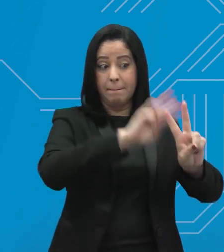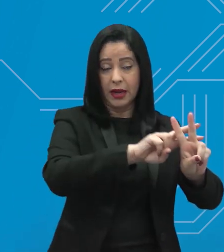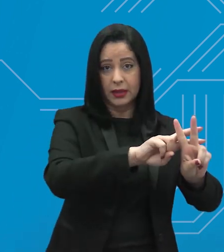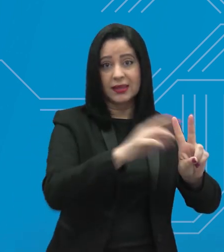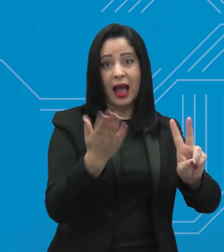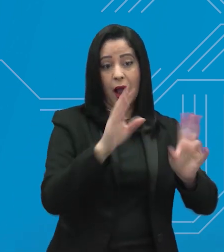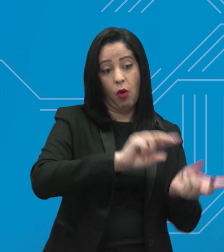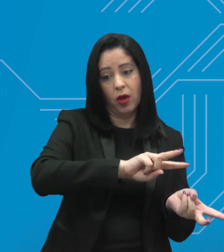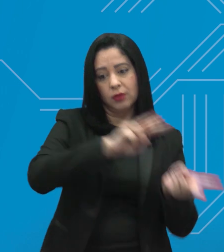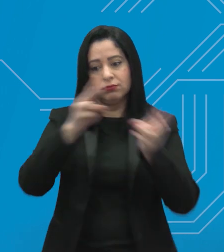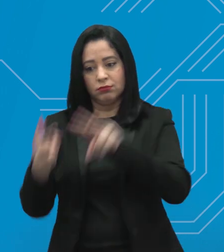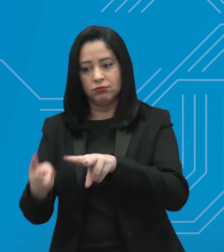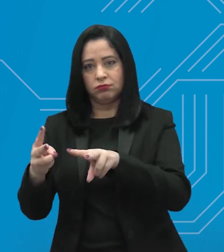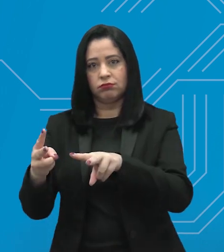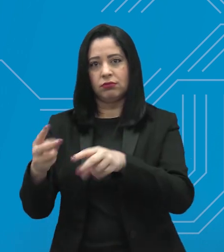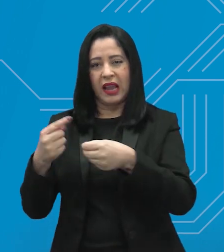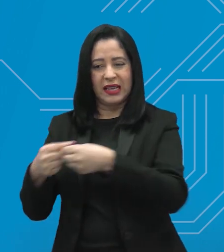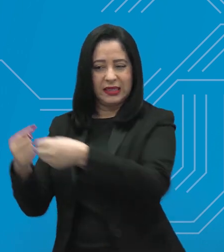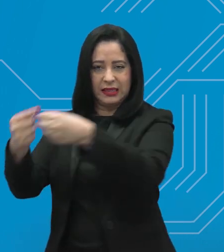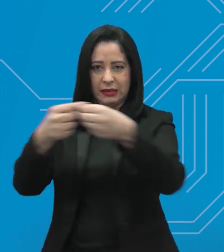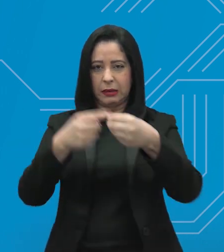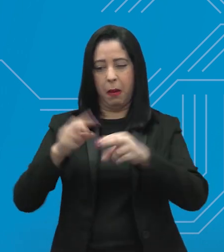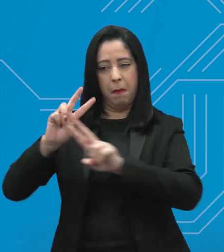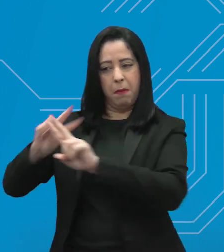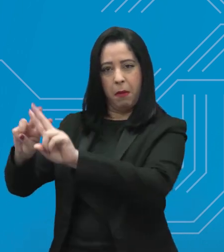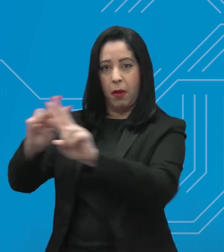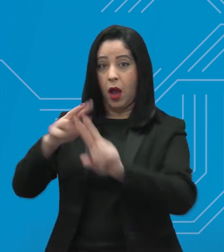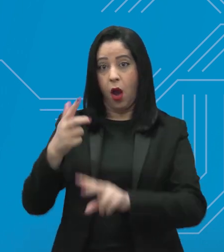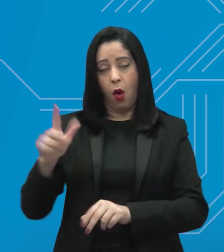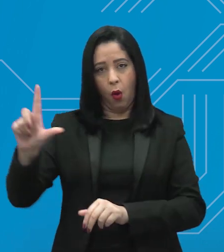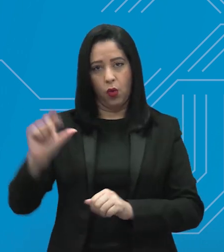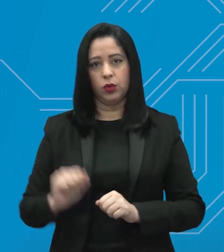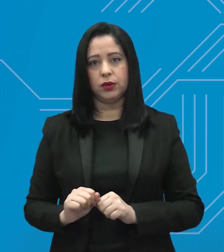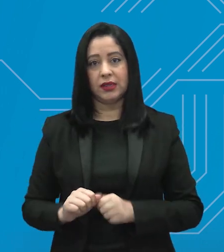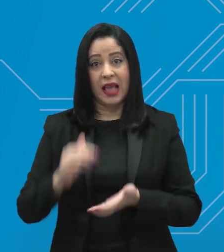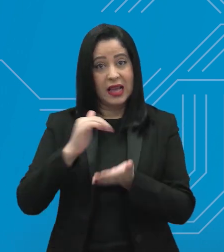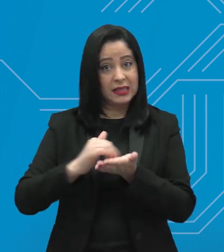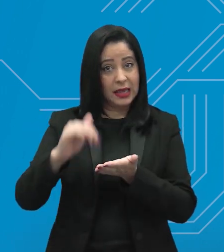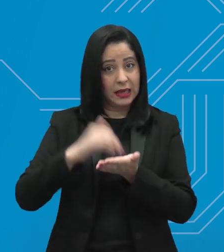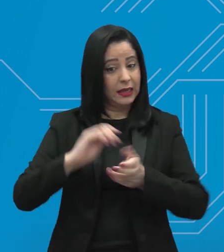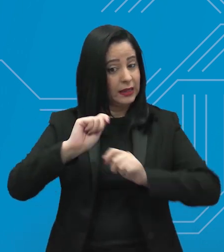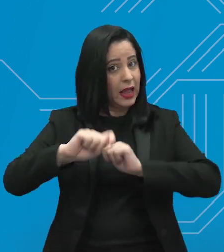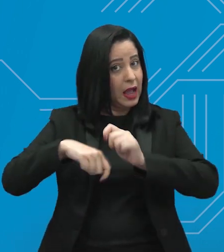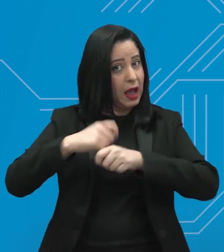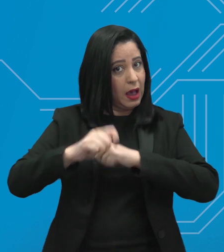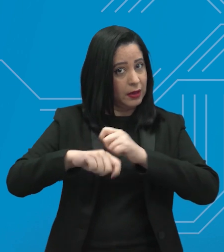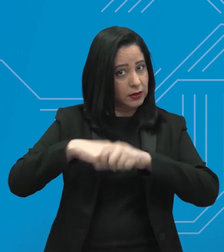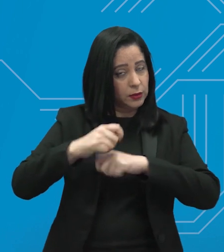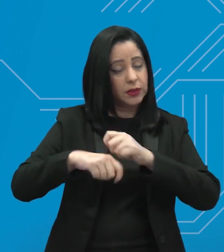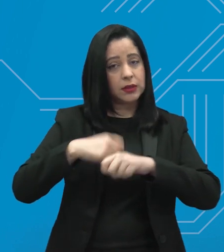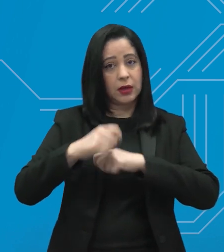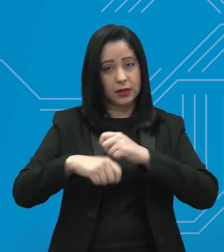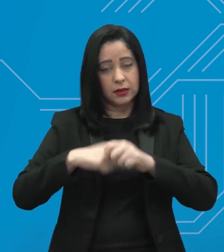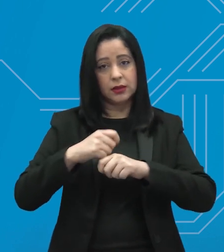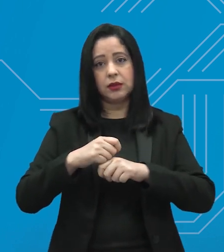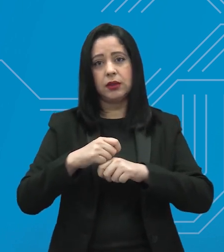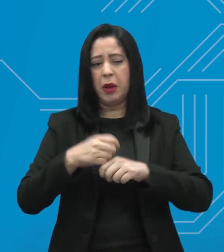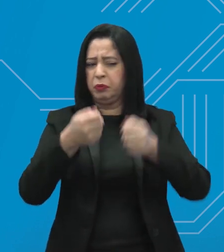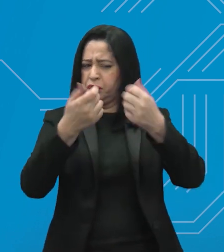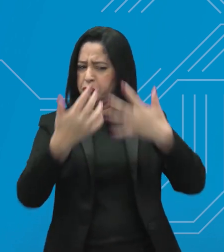100 mulheres, que foram transferidas para outras unidades prisionais do estado. A Secretaria da